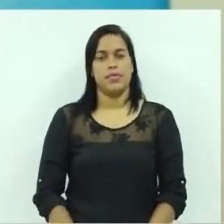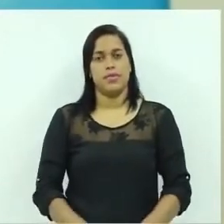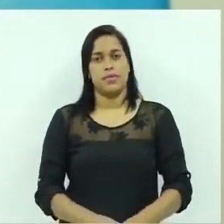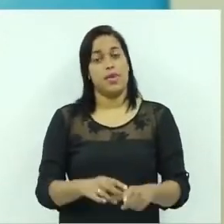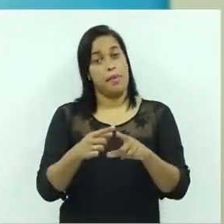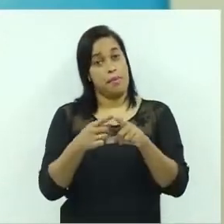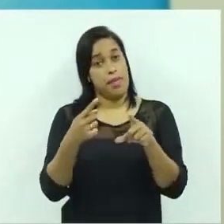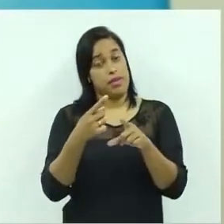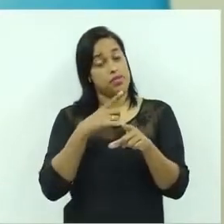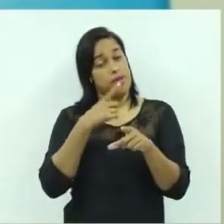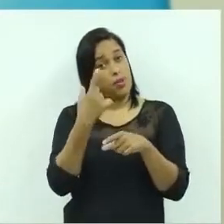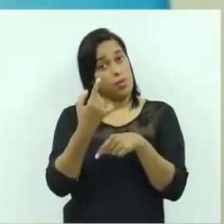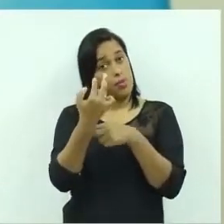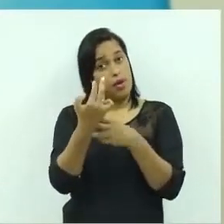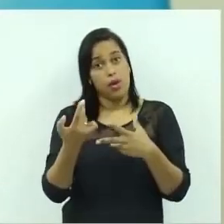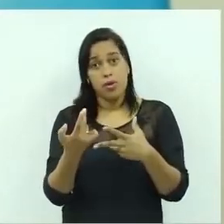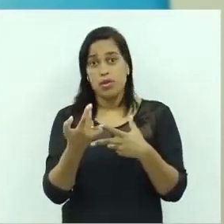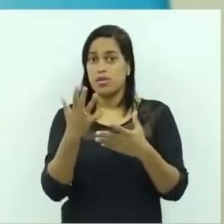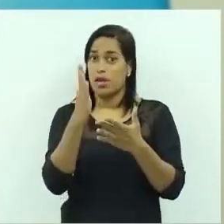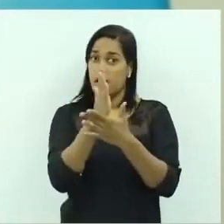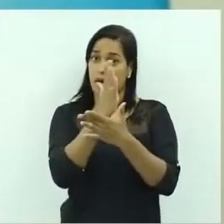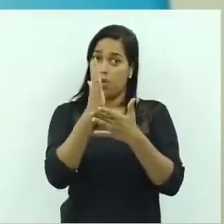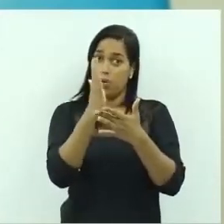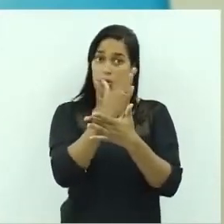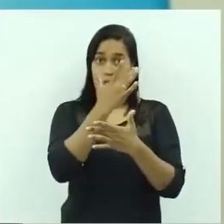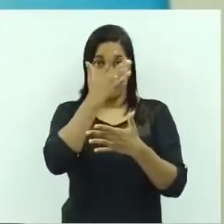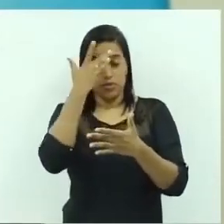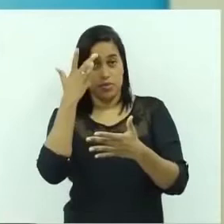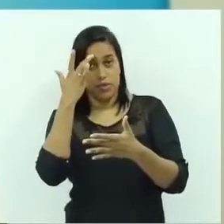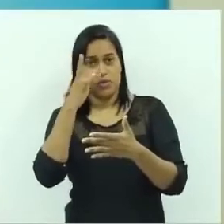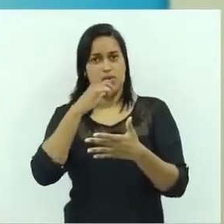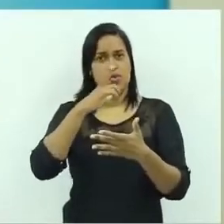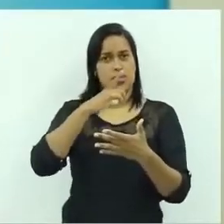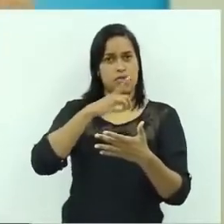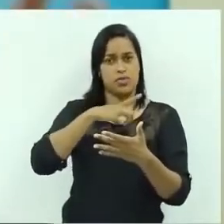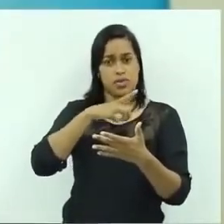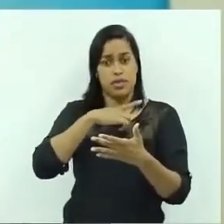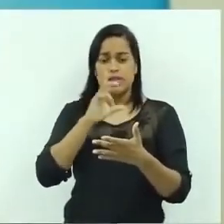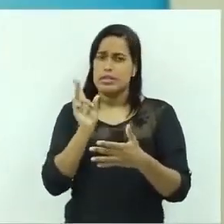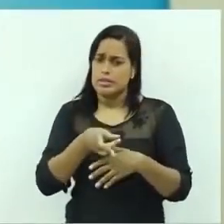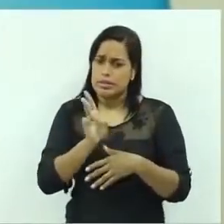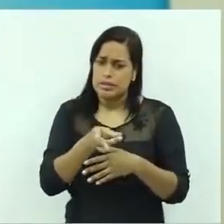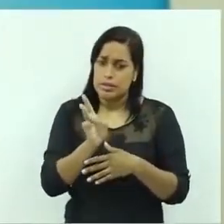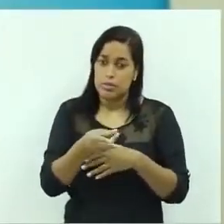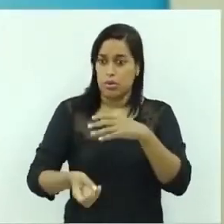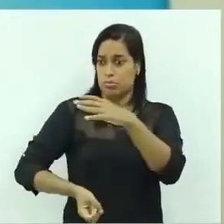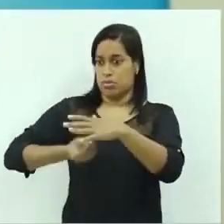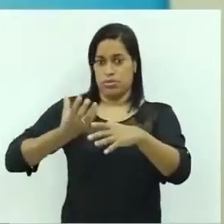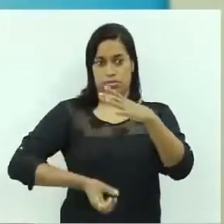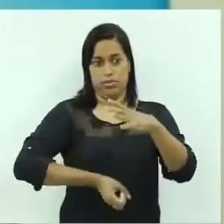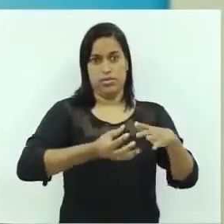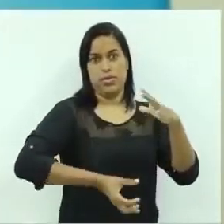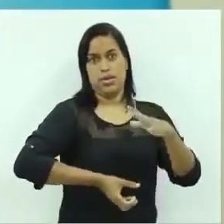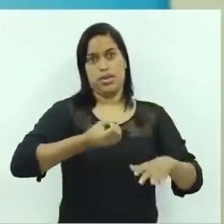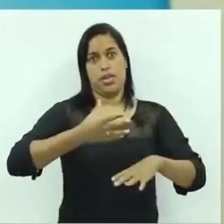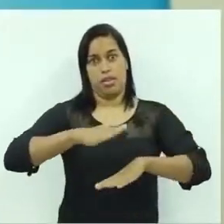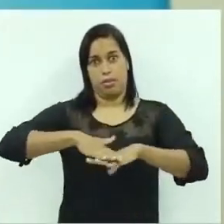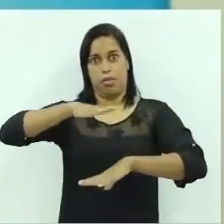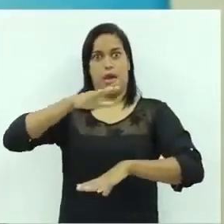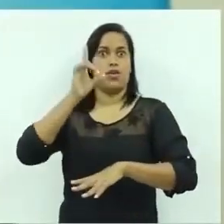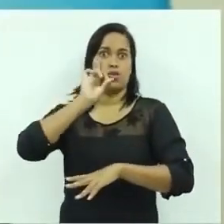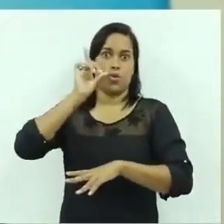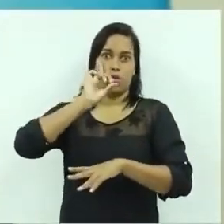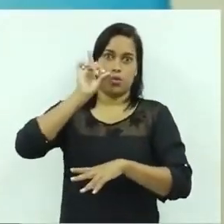Só que tem um detalhe. Muita gente tem excesso de criatividade. Vocês devem conhecer gente assim. Todo